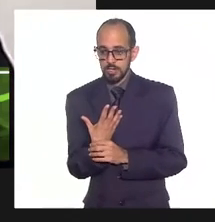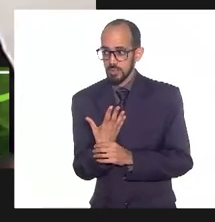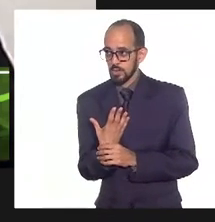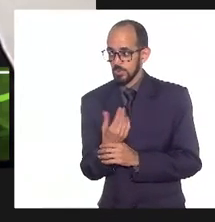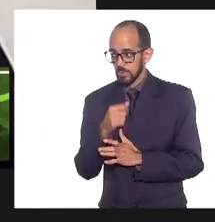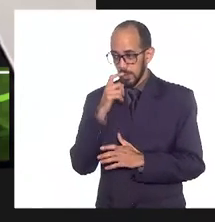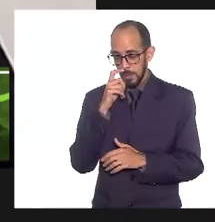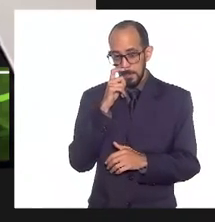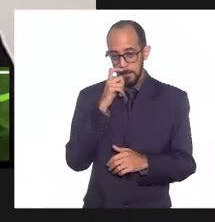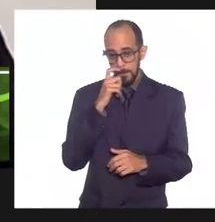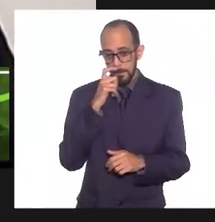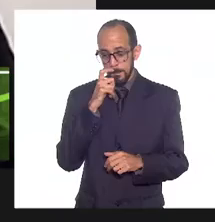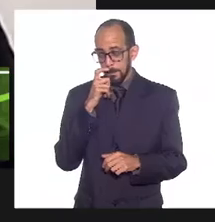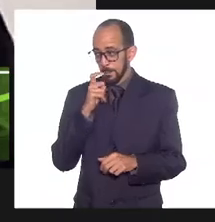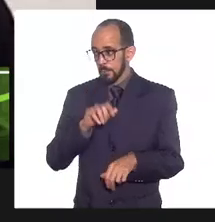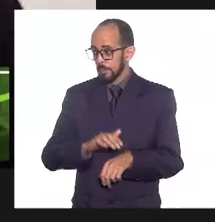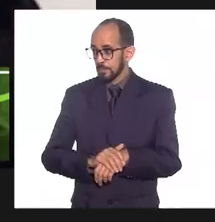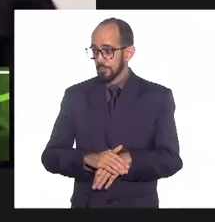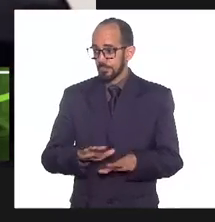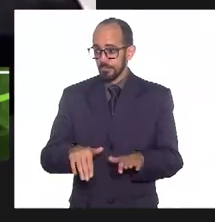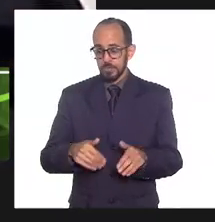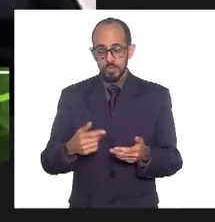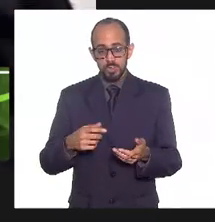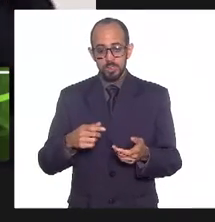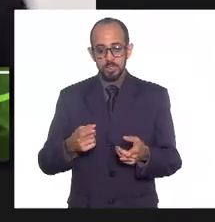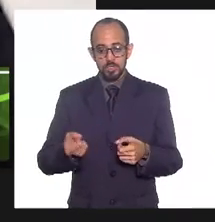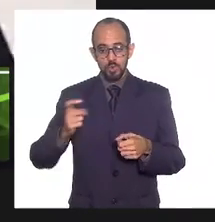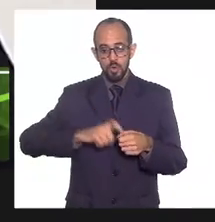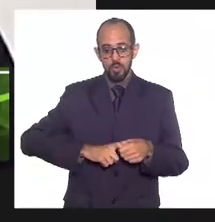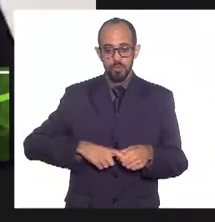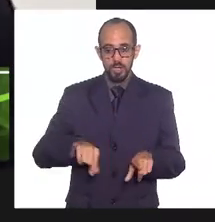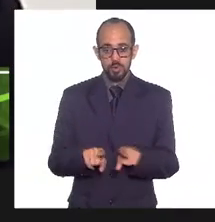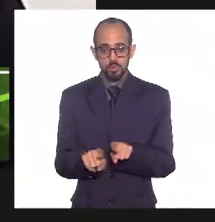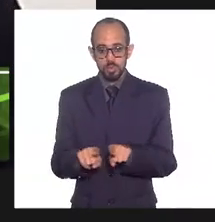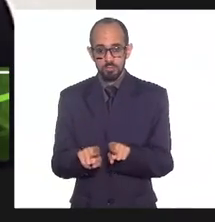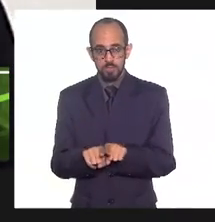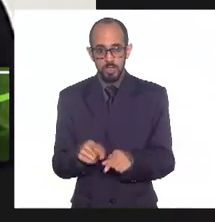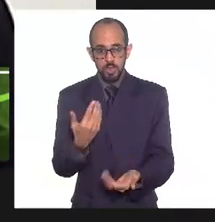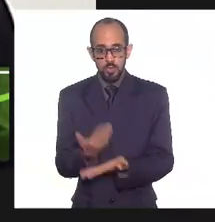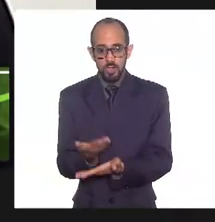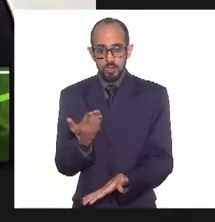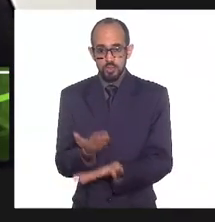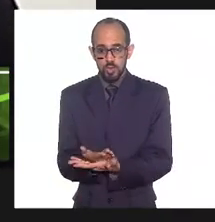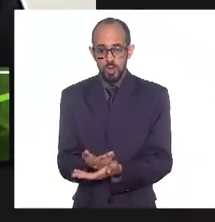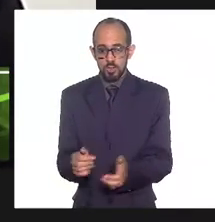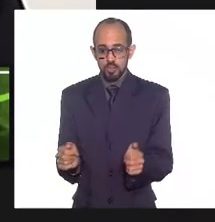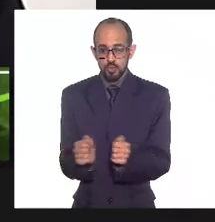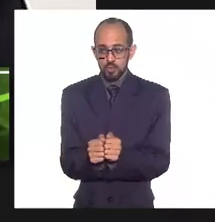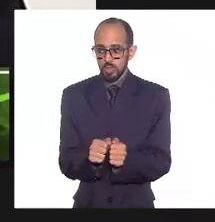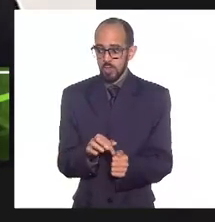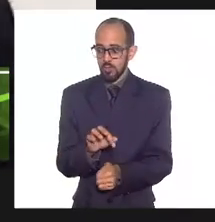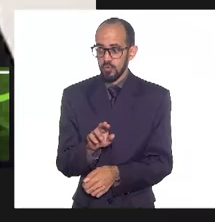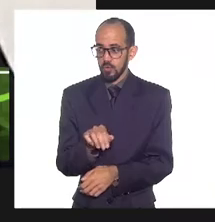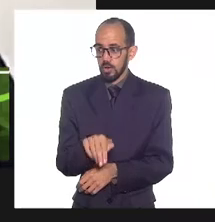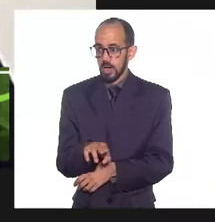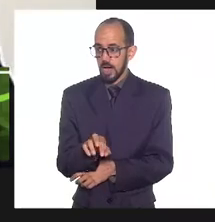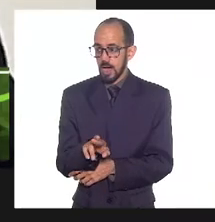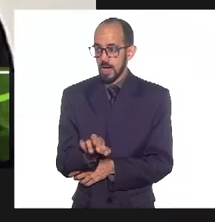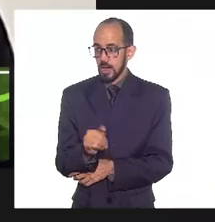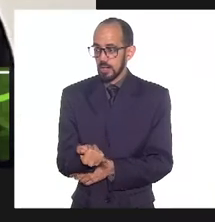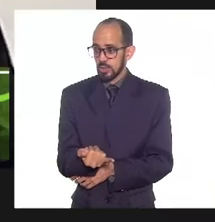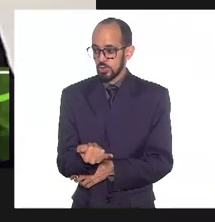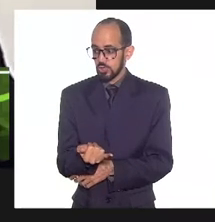tantos outros que já passaram por esse convênio com a escola através da FUNARG mas